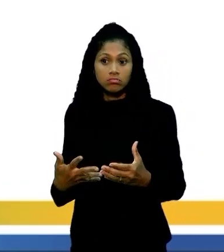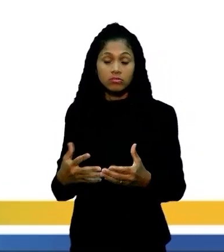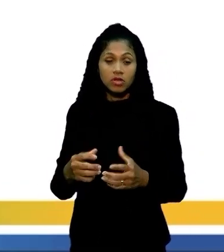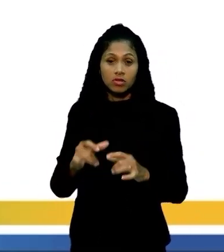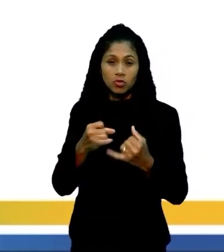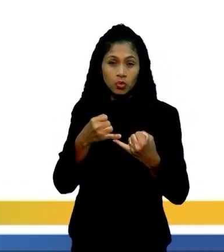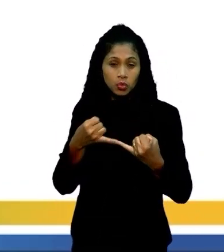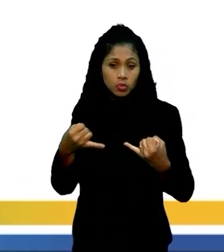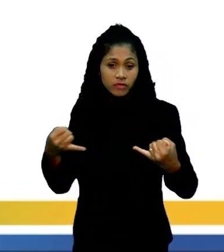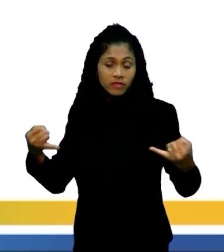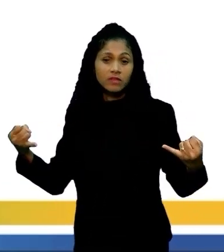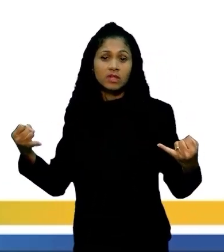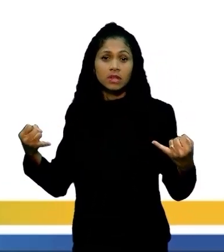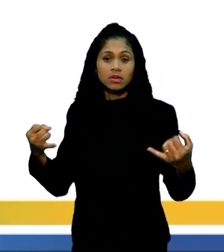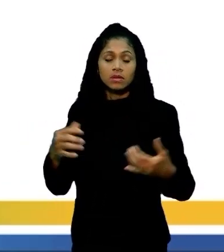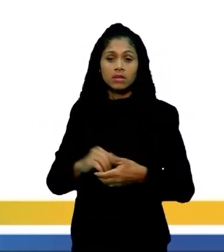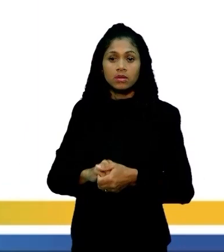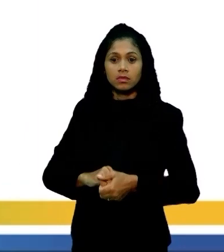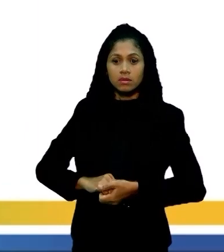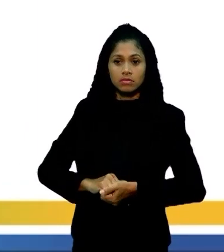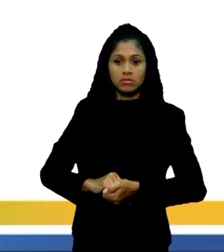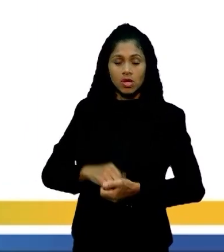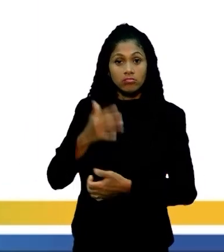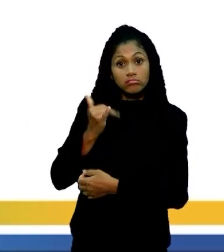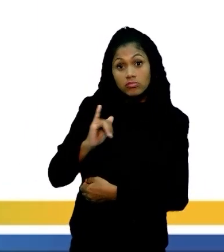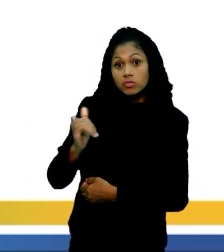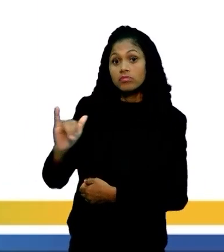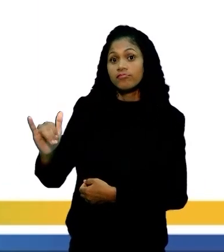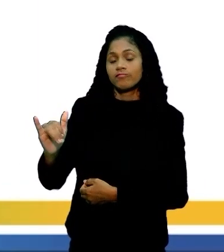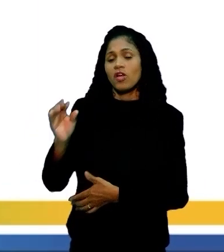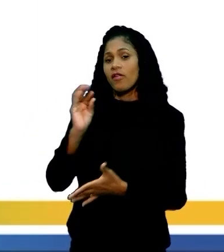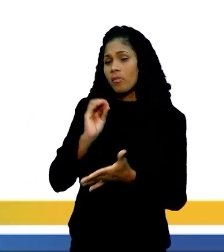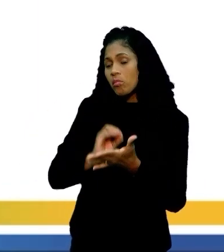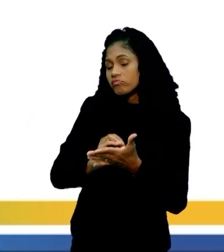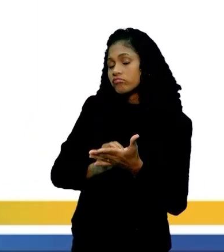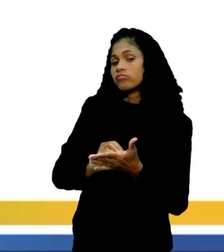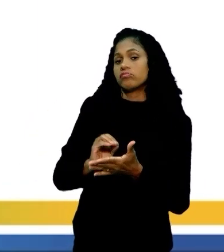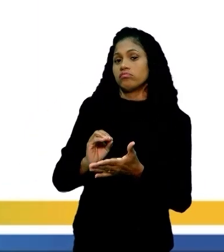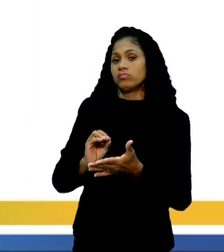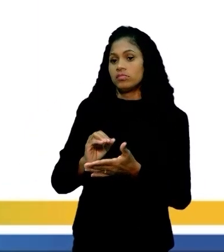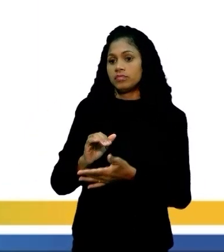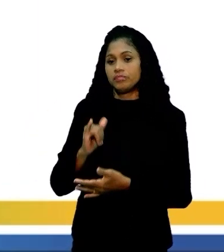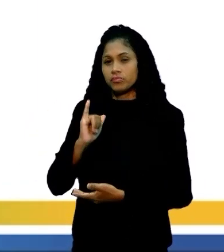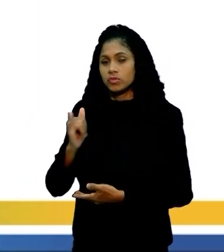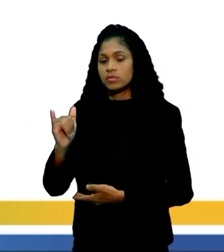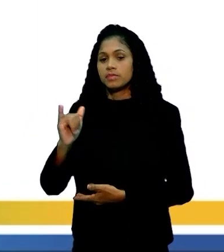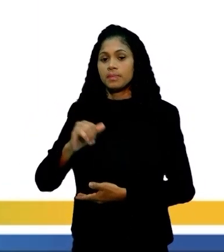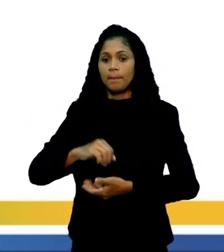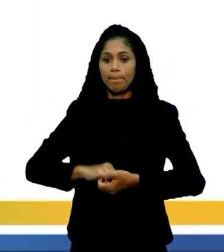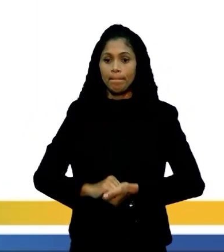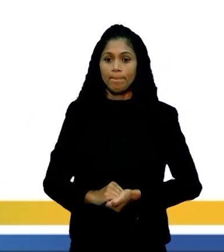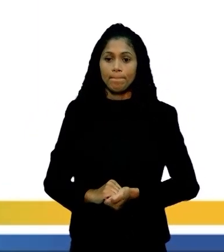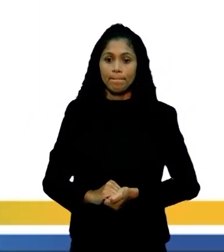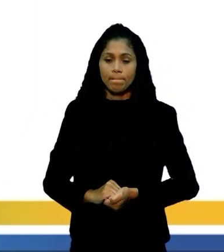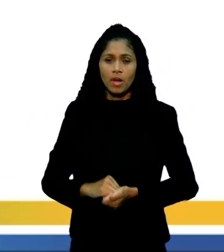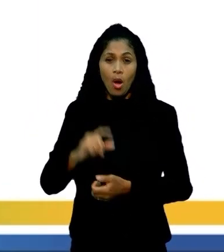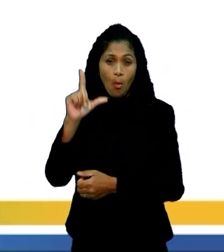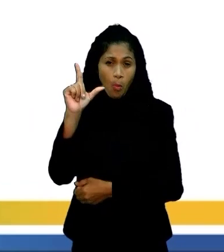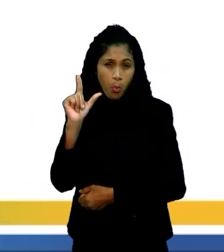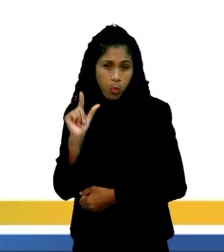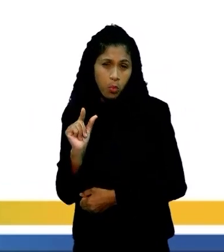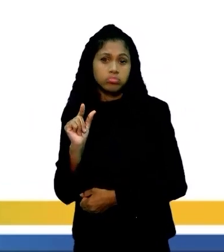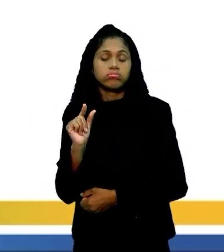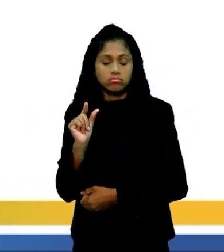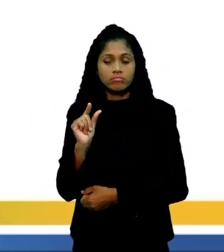menos conduzir bastante eletricidade igual os metais têm aqui nesse slide anterior. Forma fio,